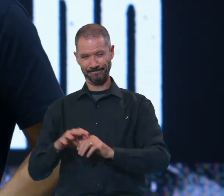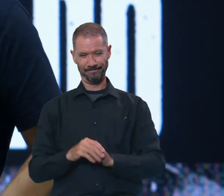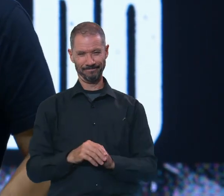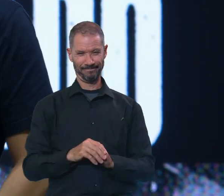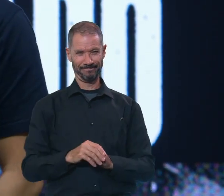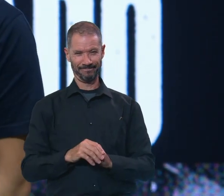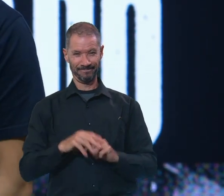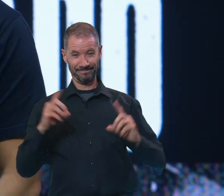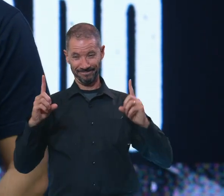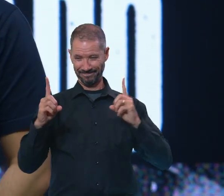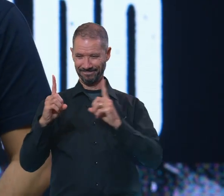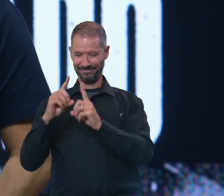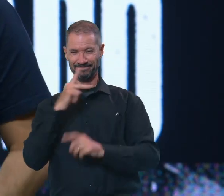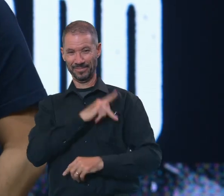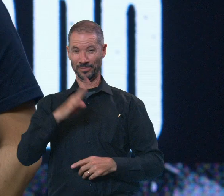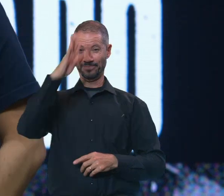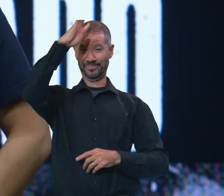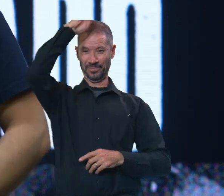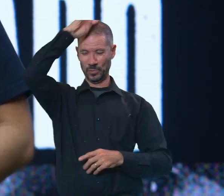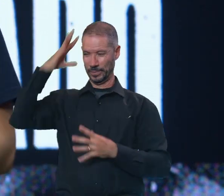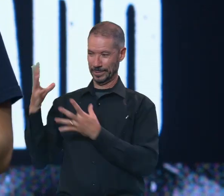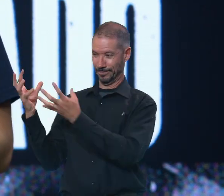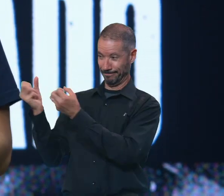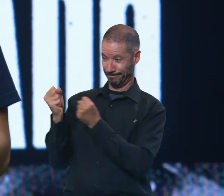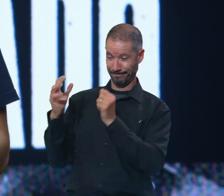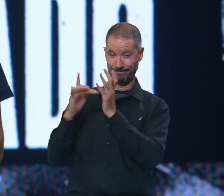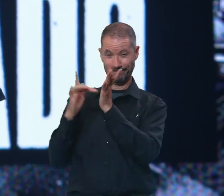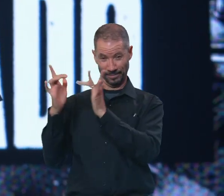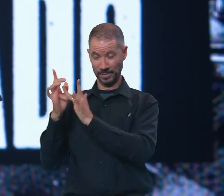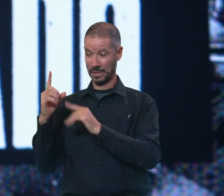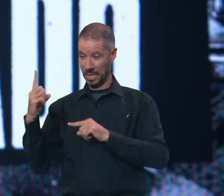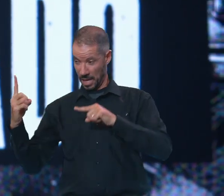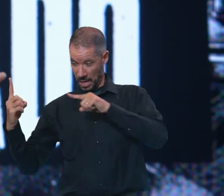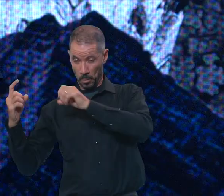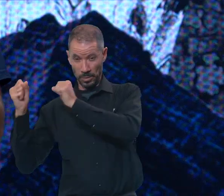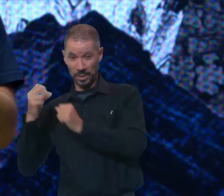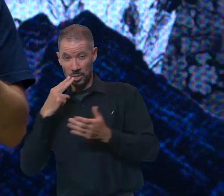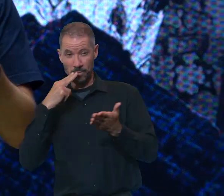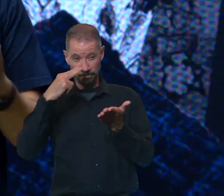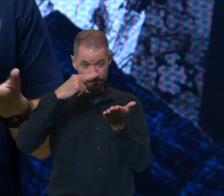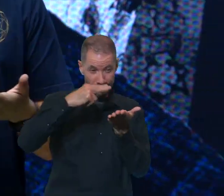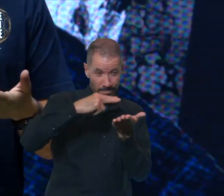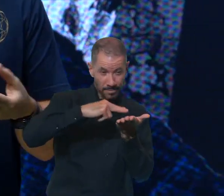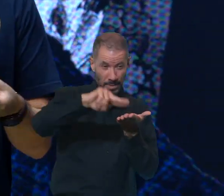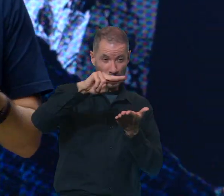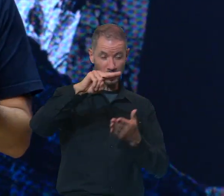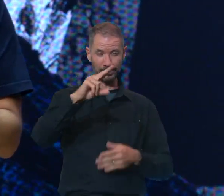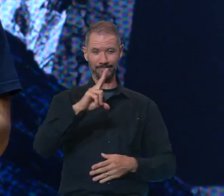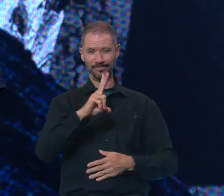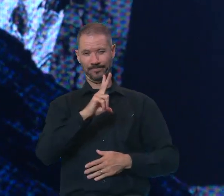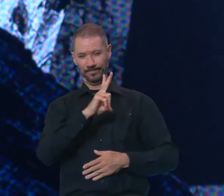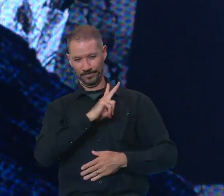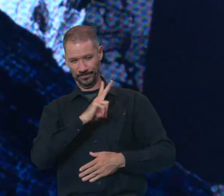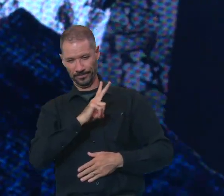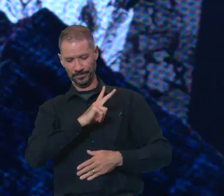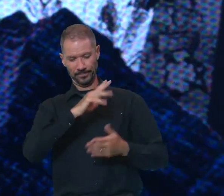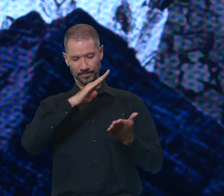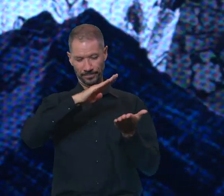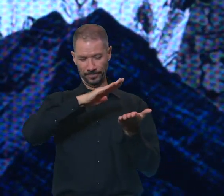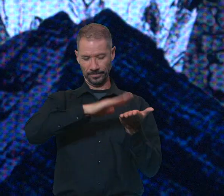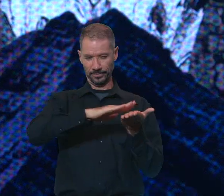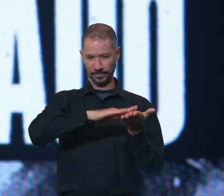que se encontrou com Paulo em Roma e havia se convertido, para que ele pudesse levar uma carta muito pessoal em